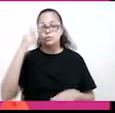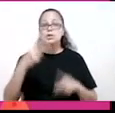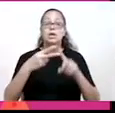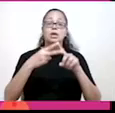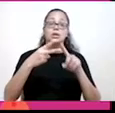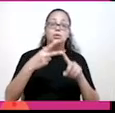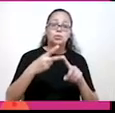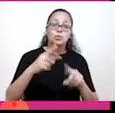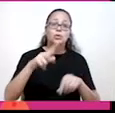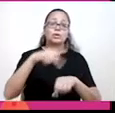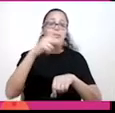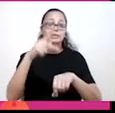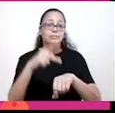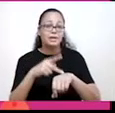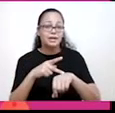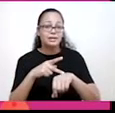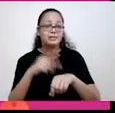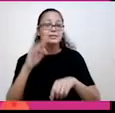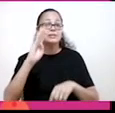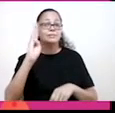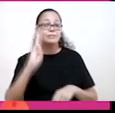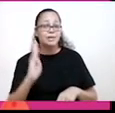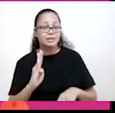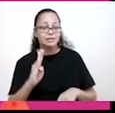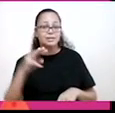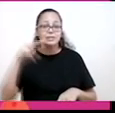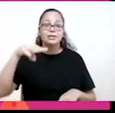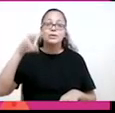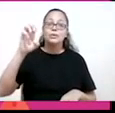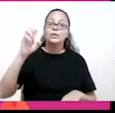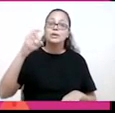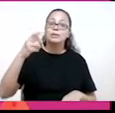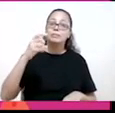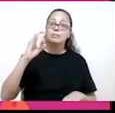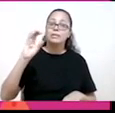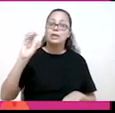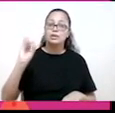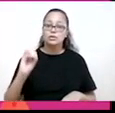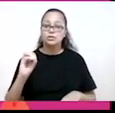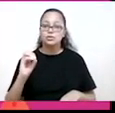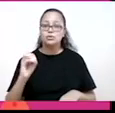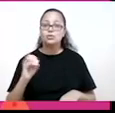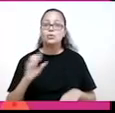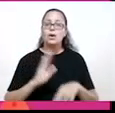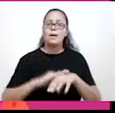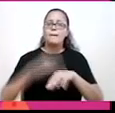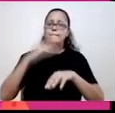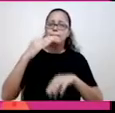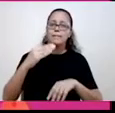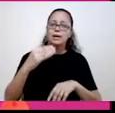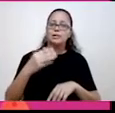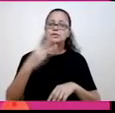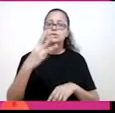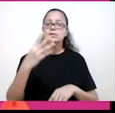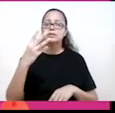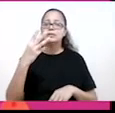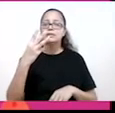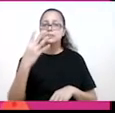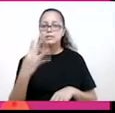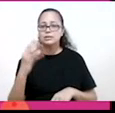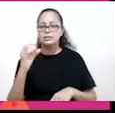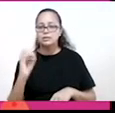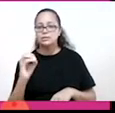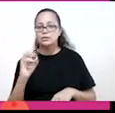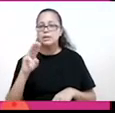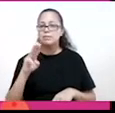que é no caso México e Brasil, detêm mais de 50% da população de toda a América Latina. Somando a população, isso como referência ao